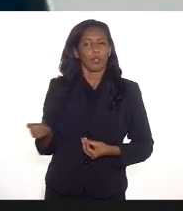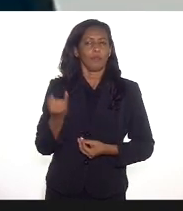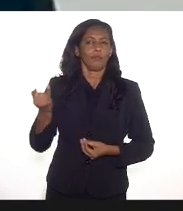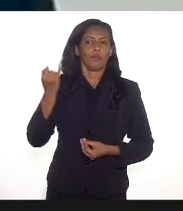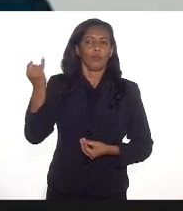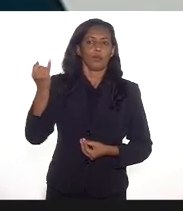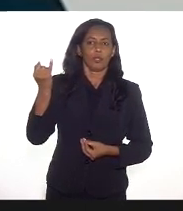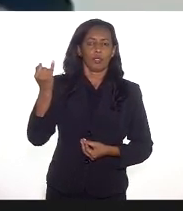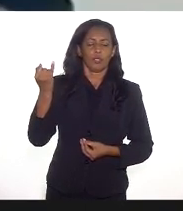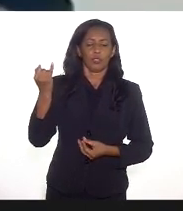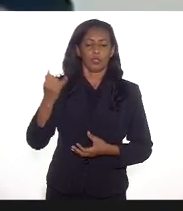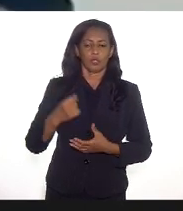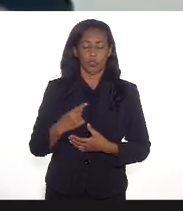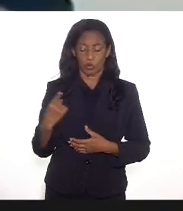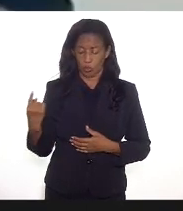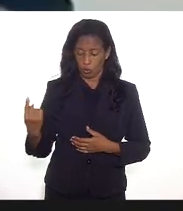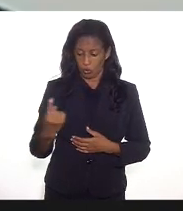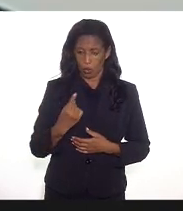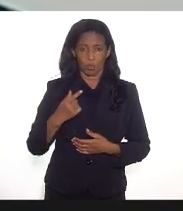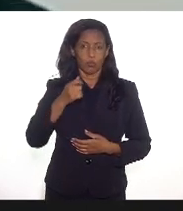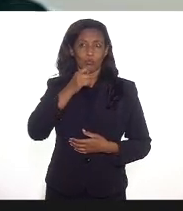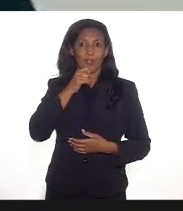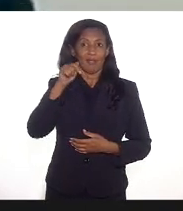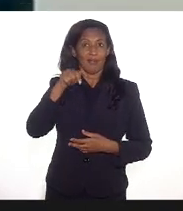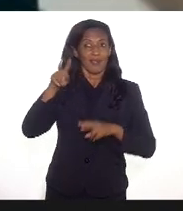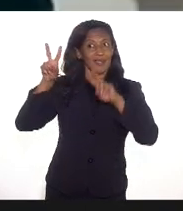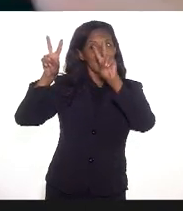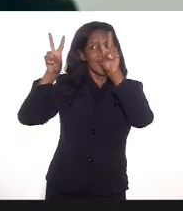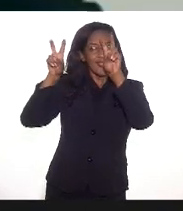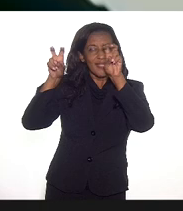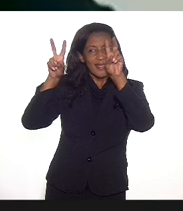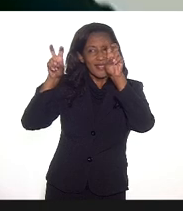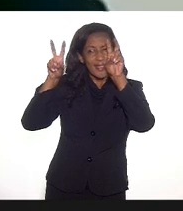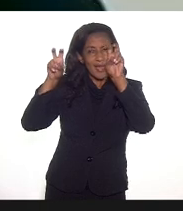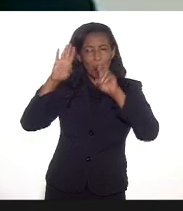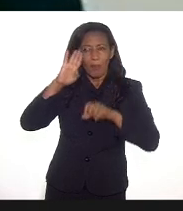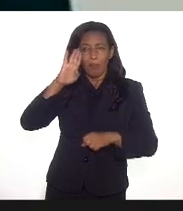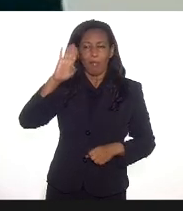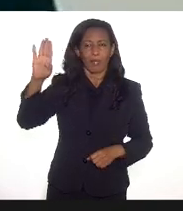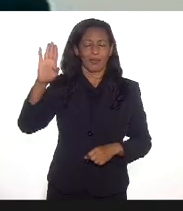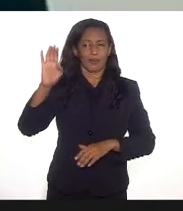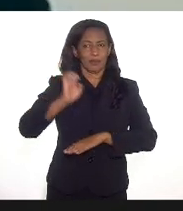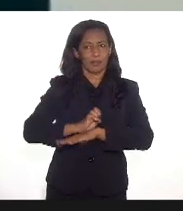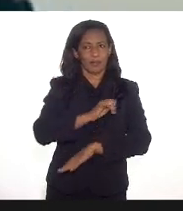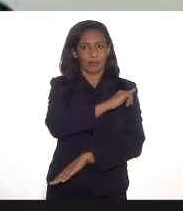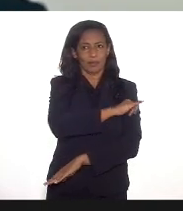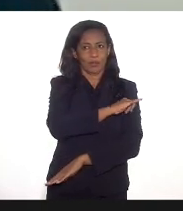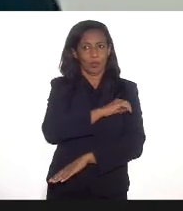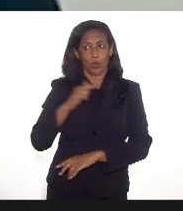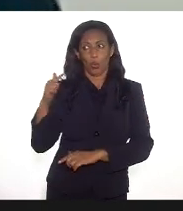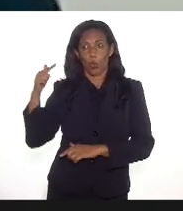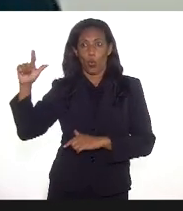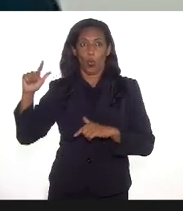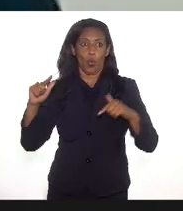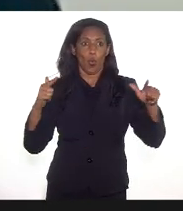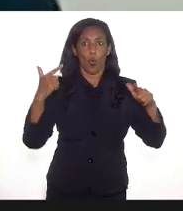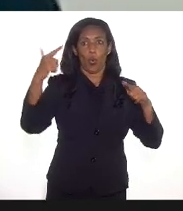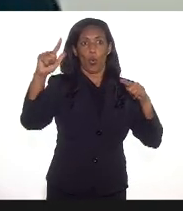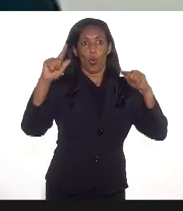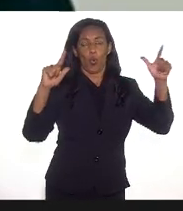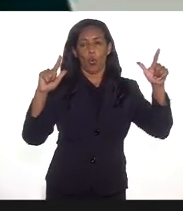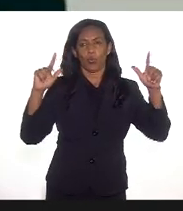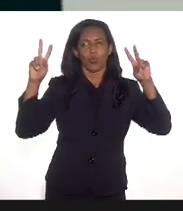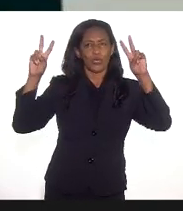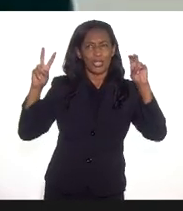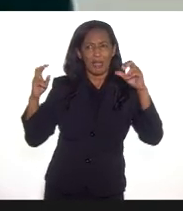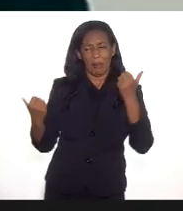tenhamos, neste tema, que é cirúrgico para o Estado do Rio de Janeiro, outros temas acessórios que